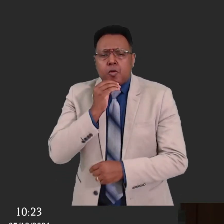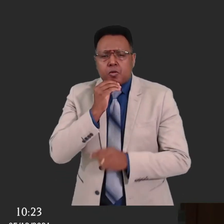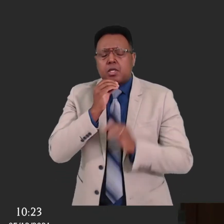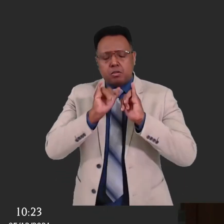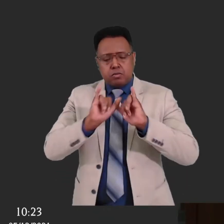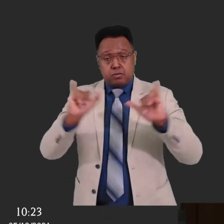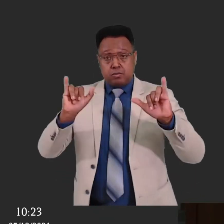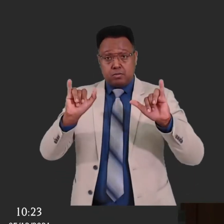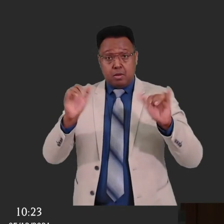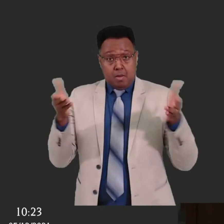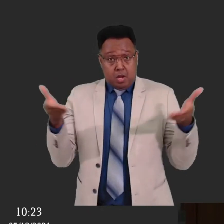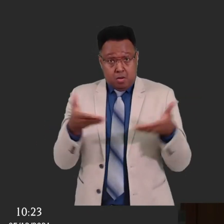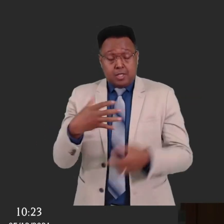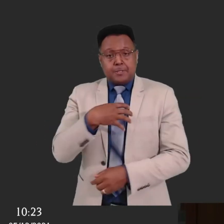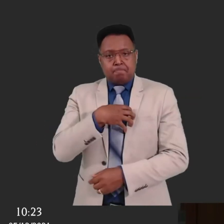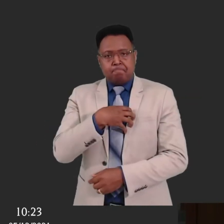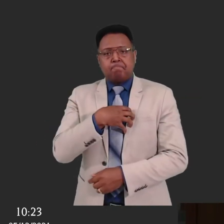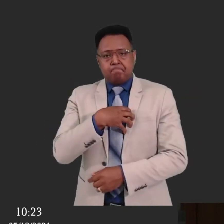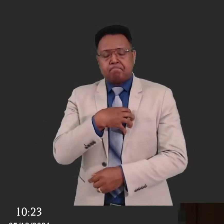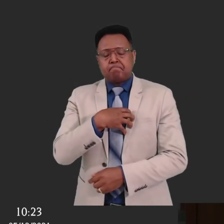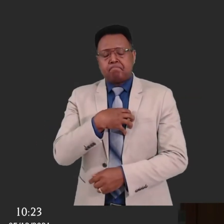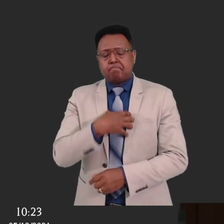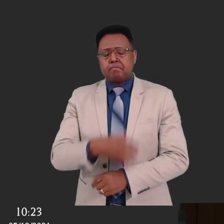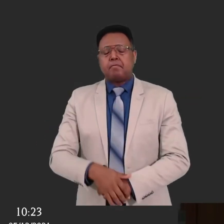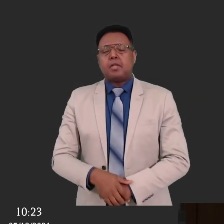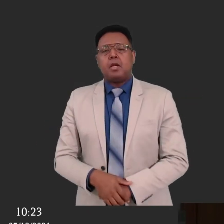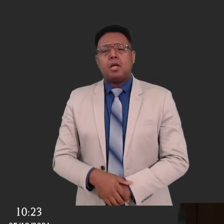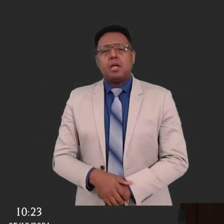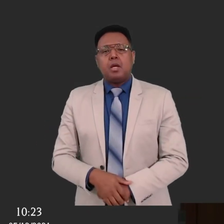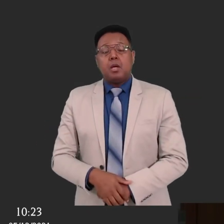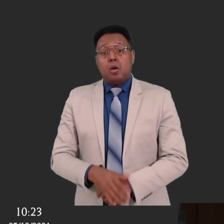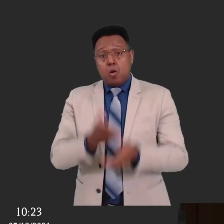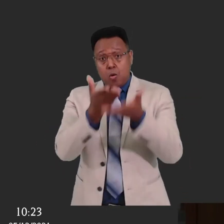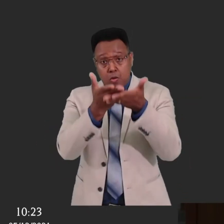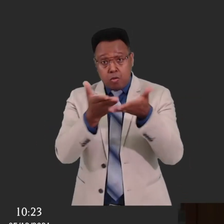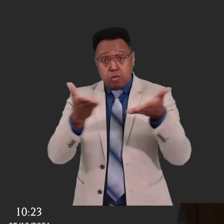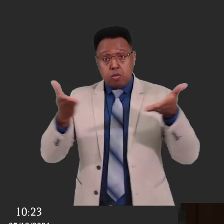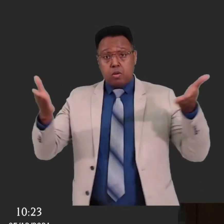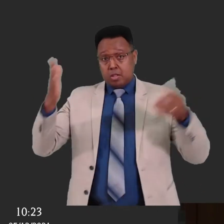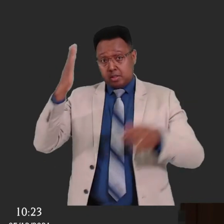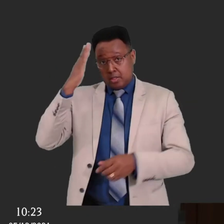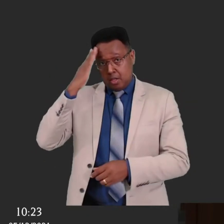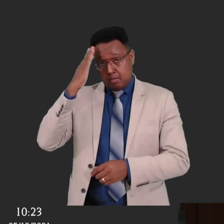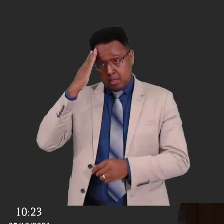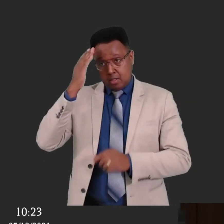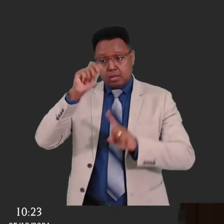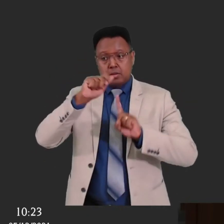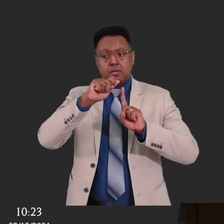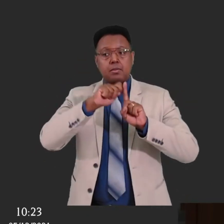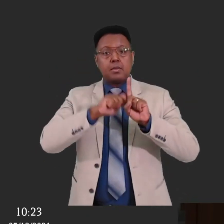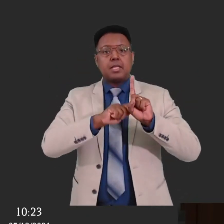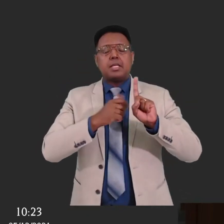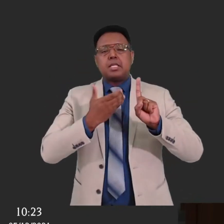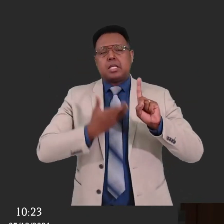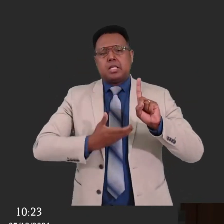Nós estamos agora no mês de dezembro, como é de conhecimento de todos, é um mês